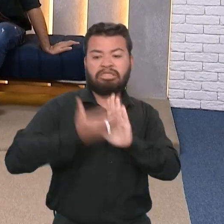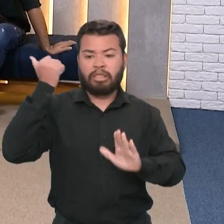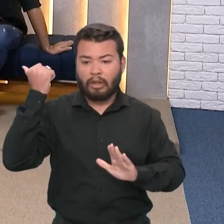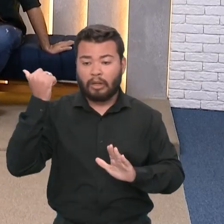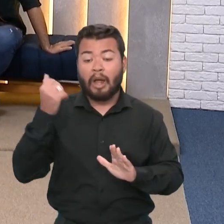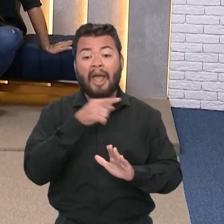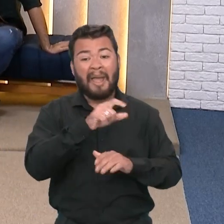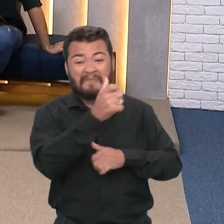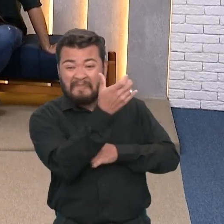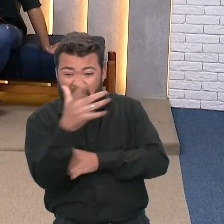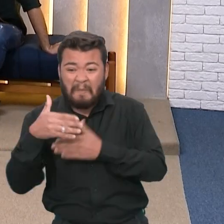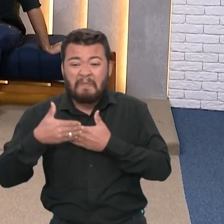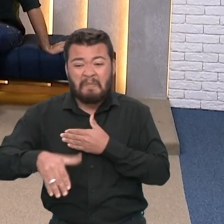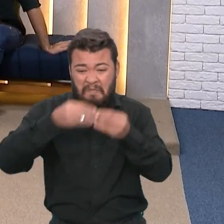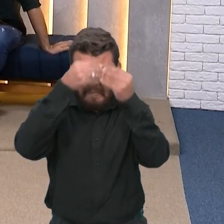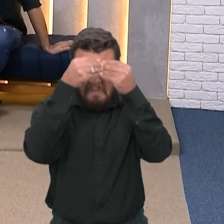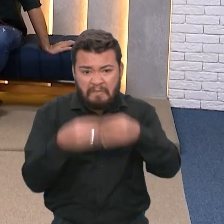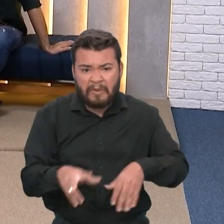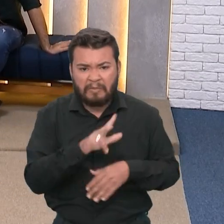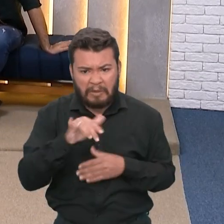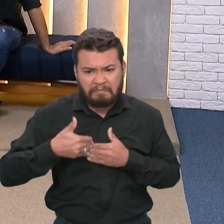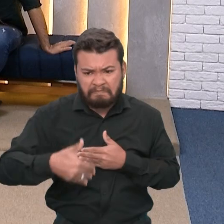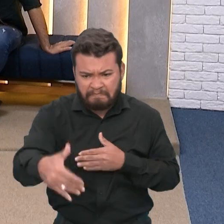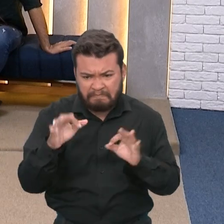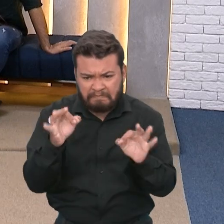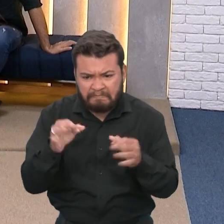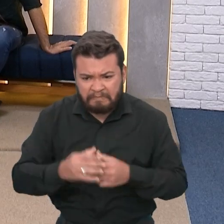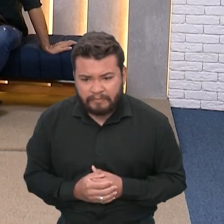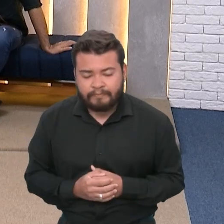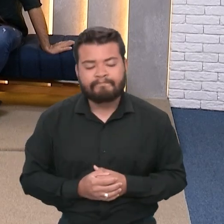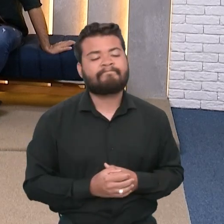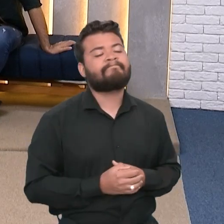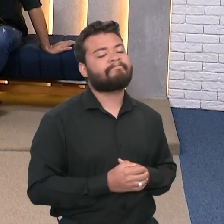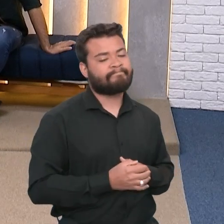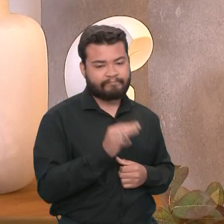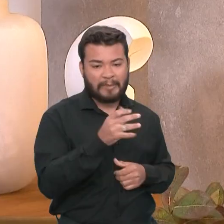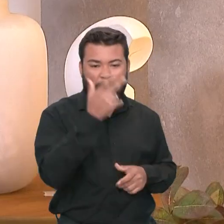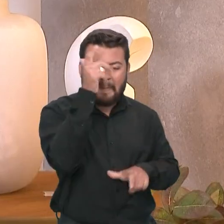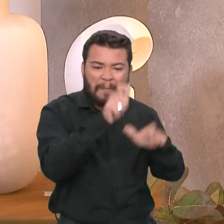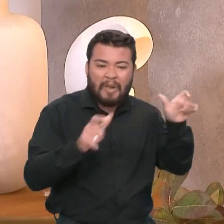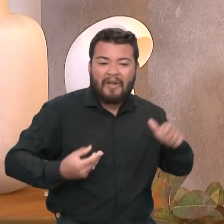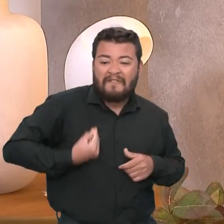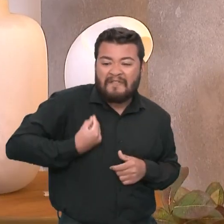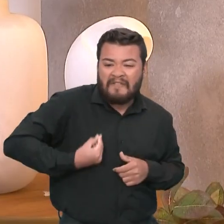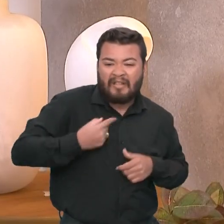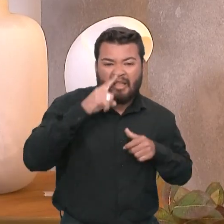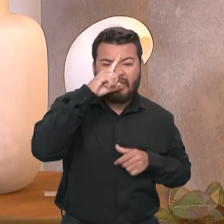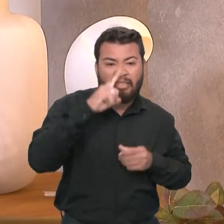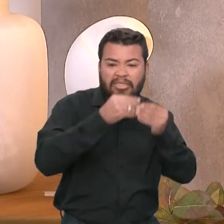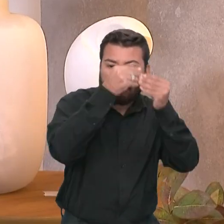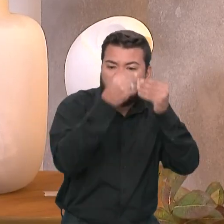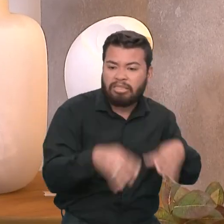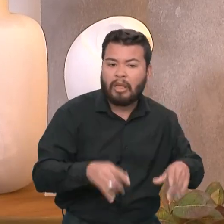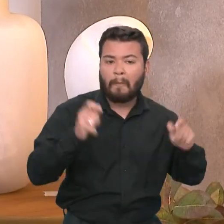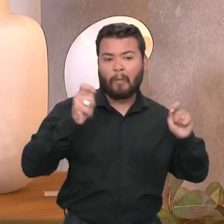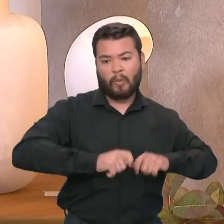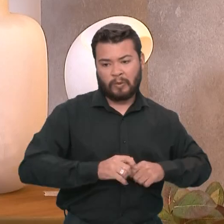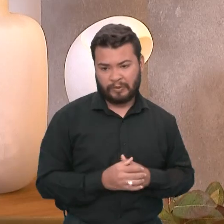ameaçar o meio ambiente, é ameaçar pessoas que vivem nessas áreas, mas é importante entender,